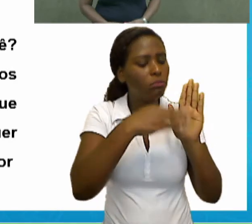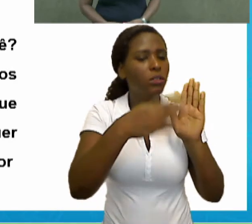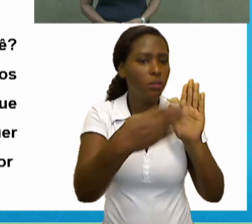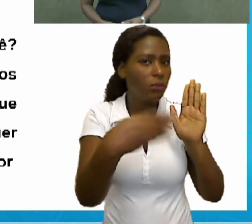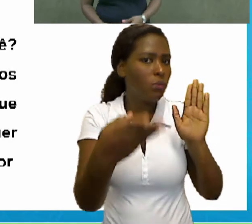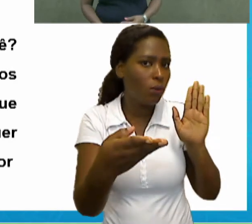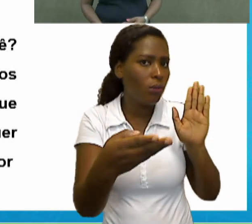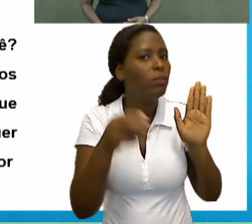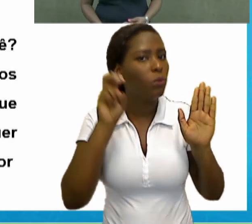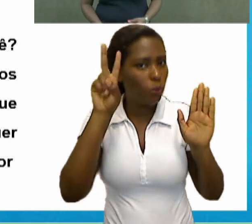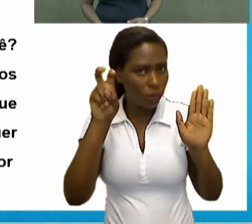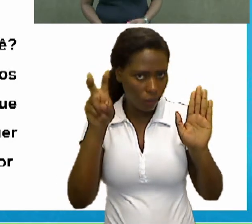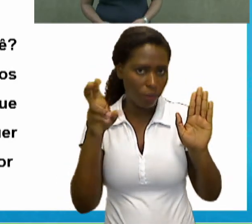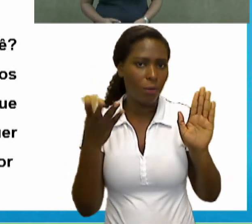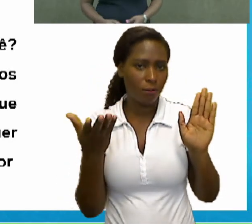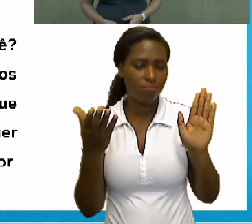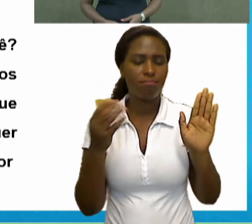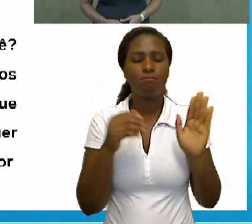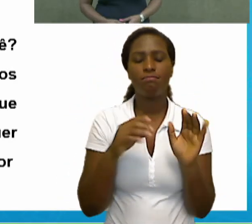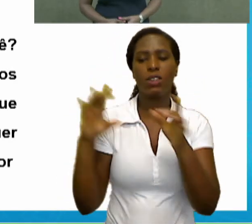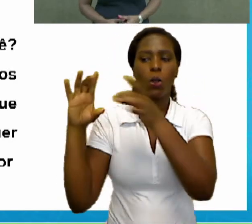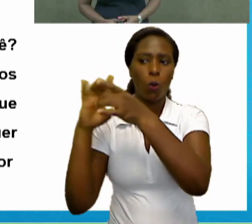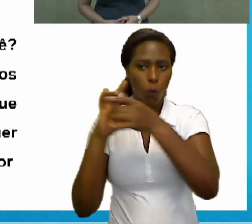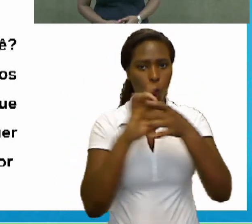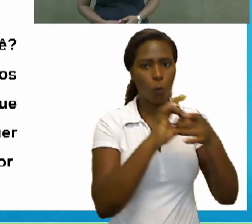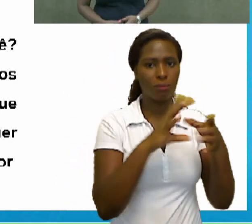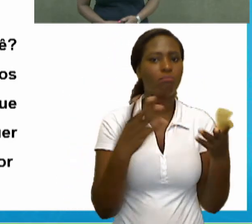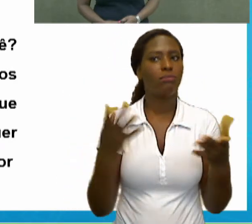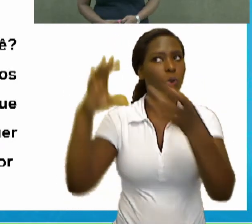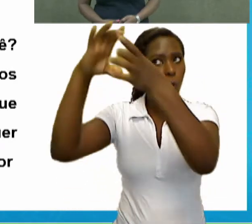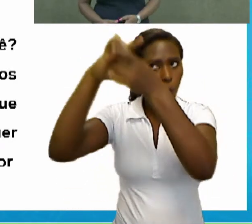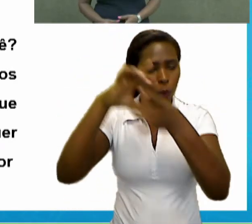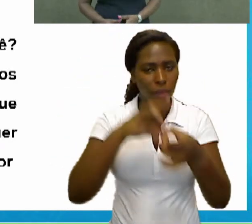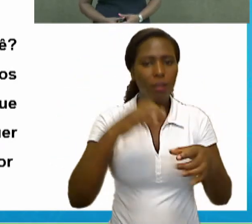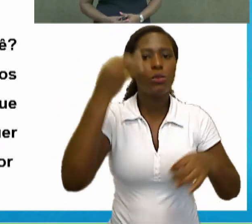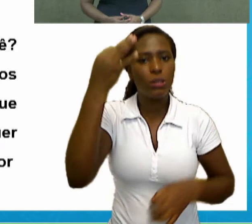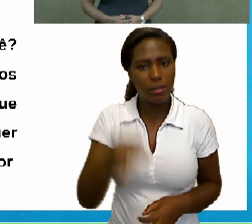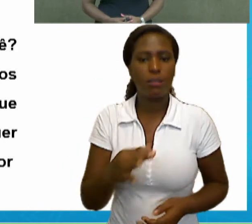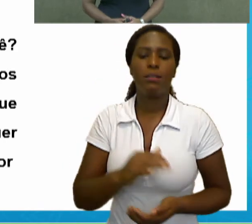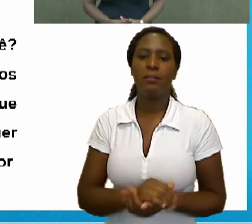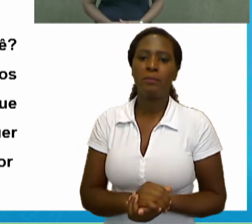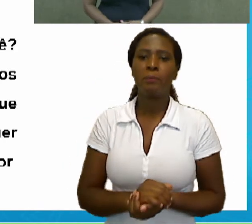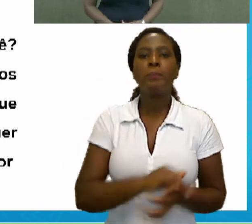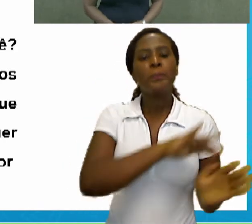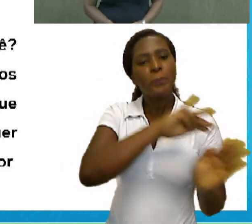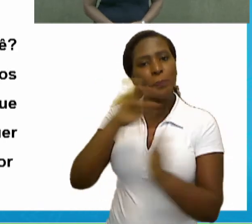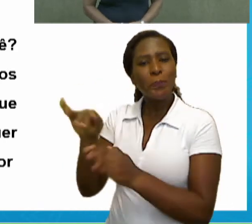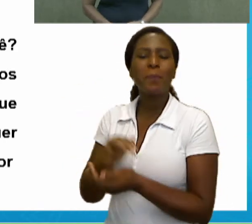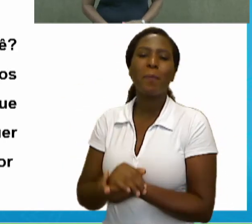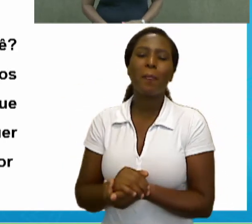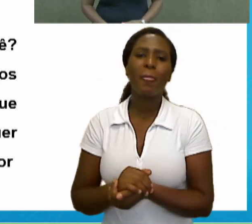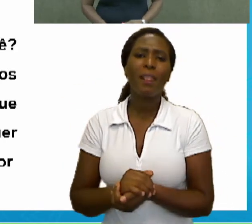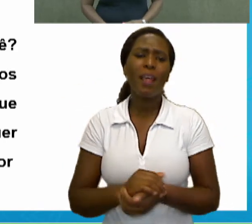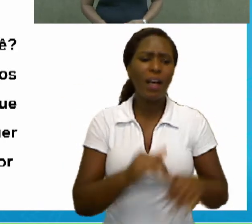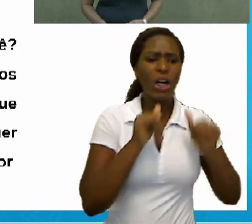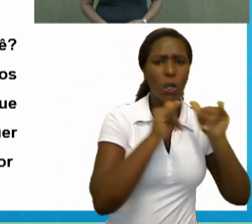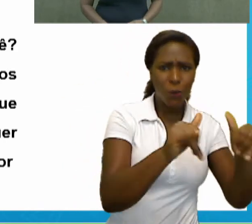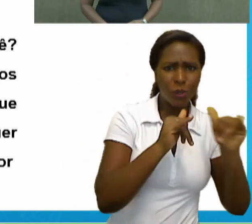Diferença entre notícia e reportagem. Notícia.